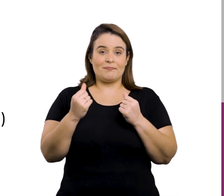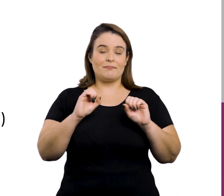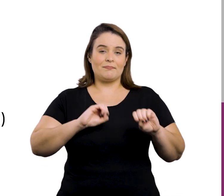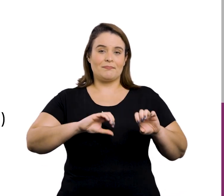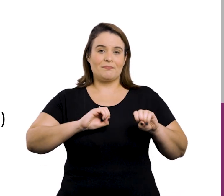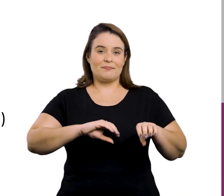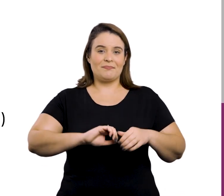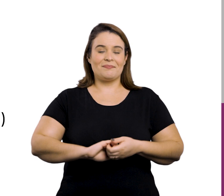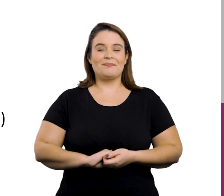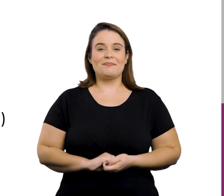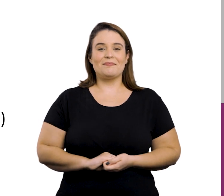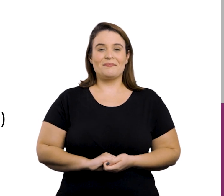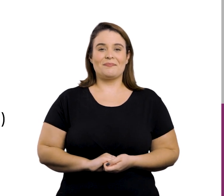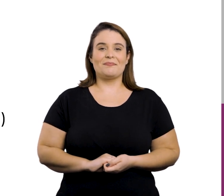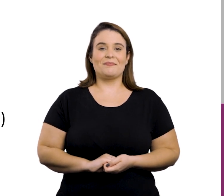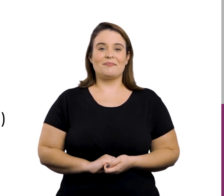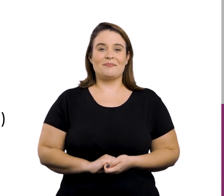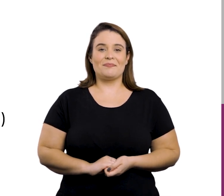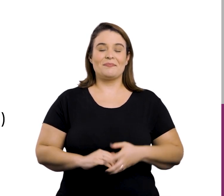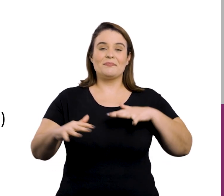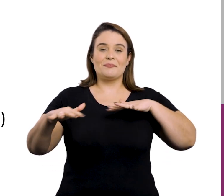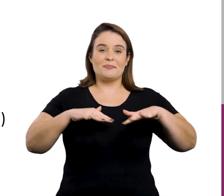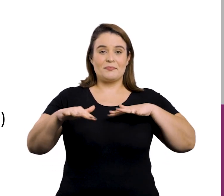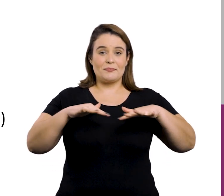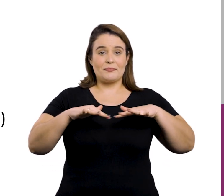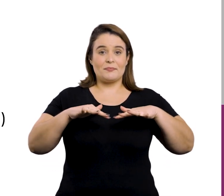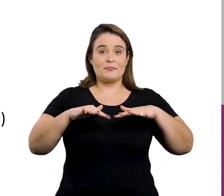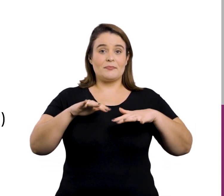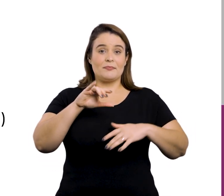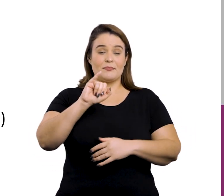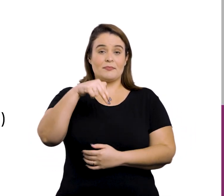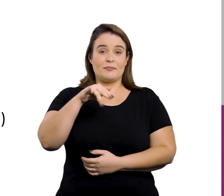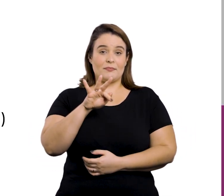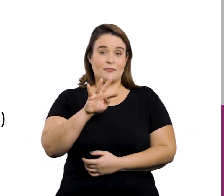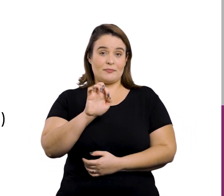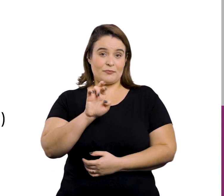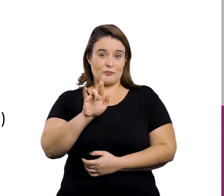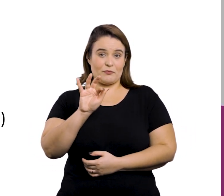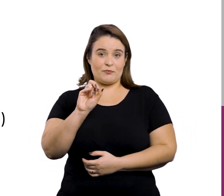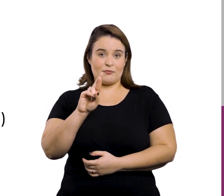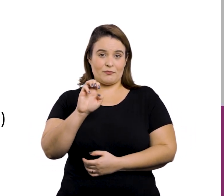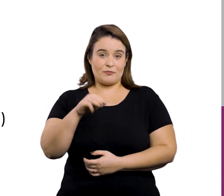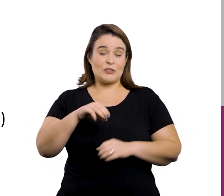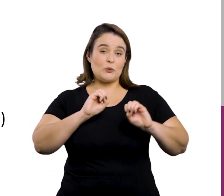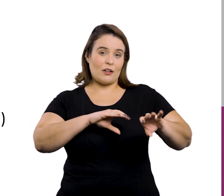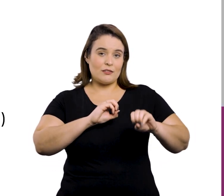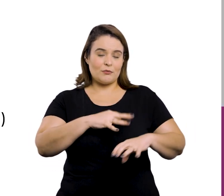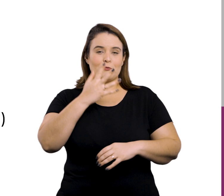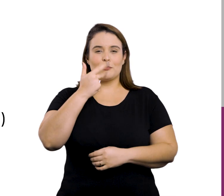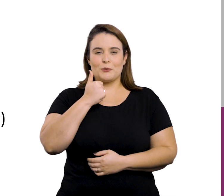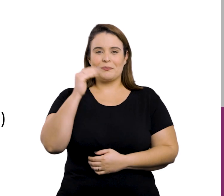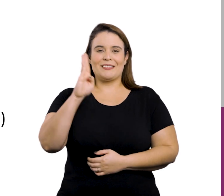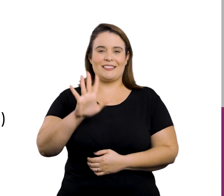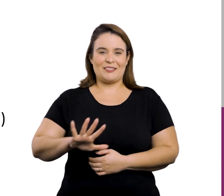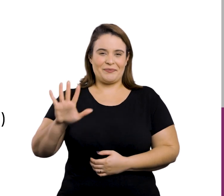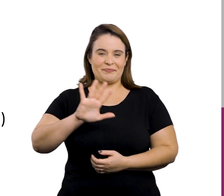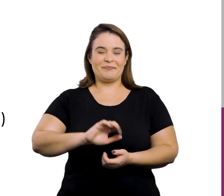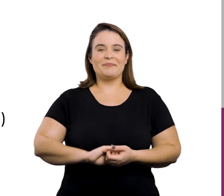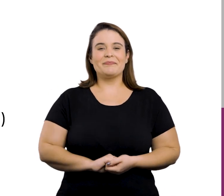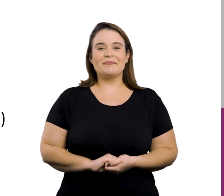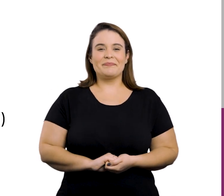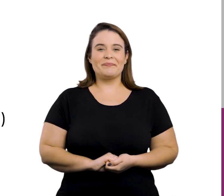de Pesquisa em Financiamento da Educação, FINEDUCA. Movimento Interfóruns de Educação Infantil do